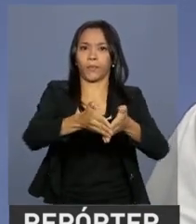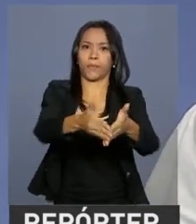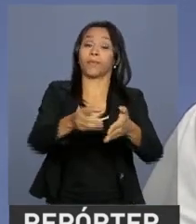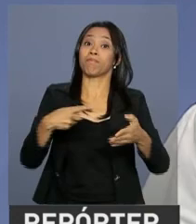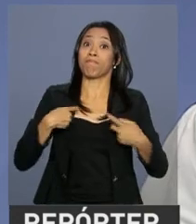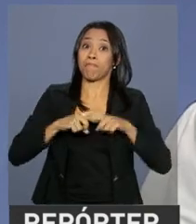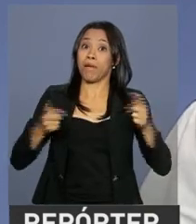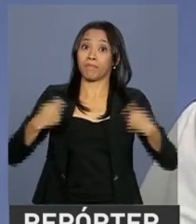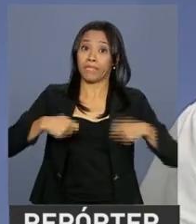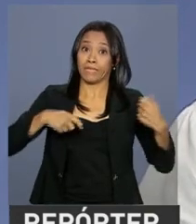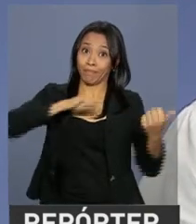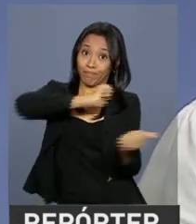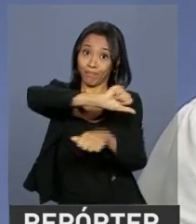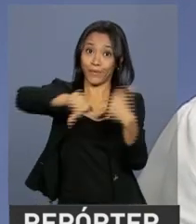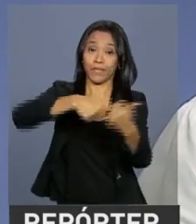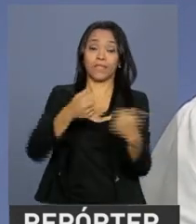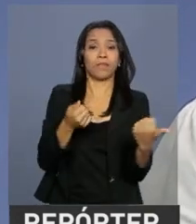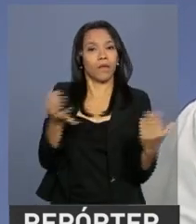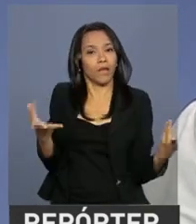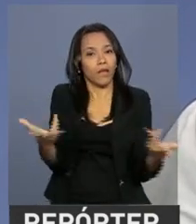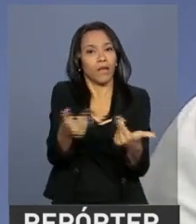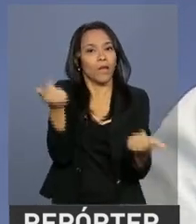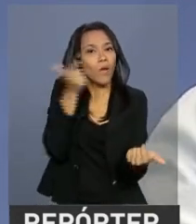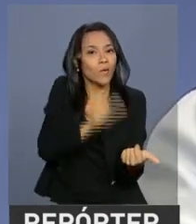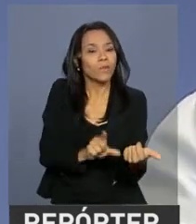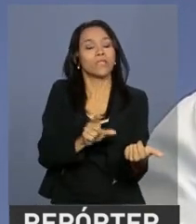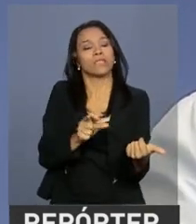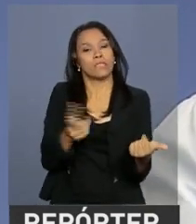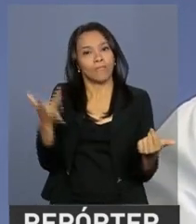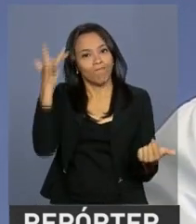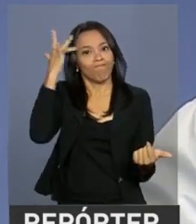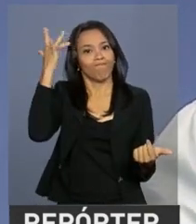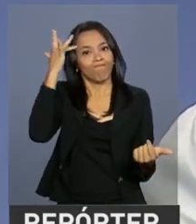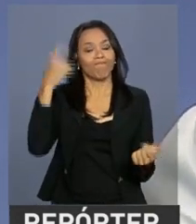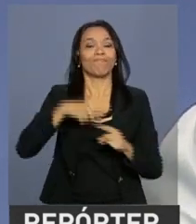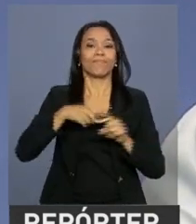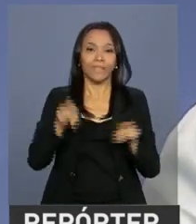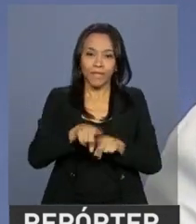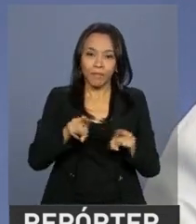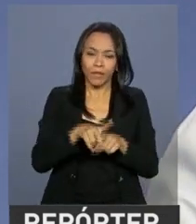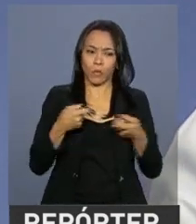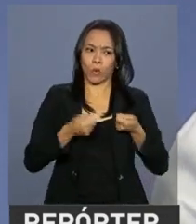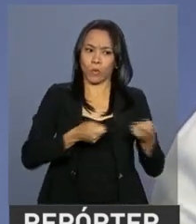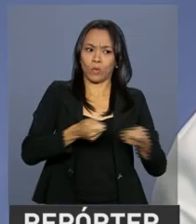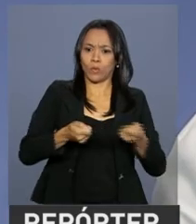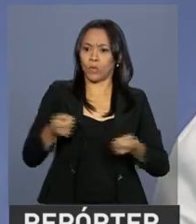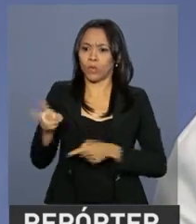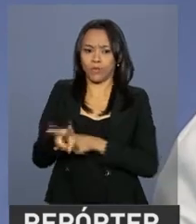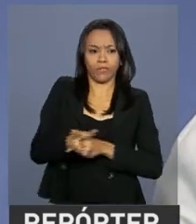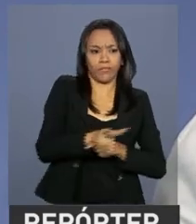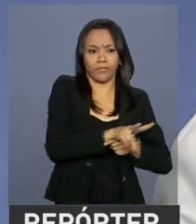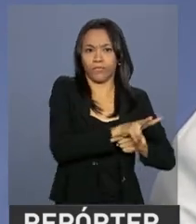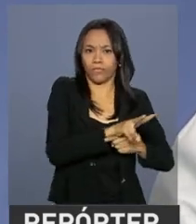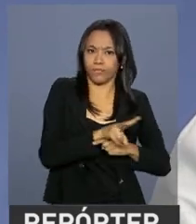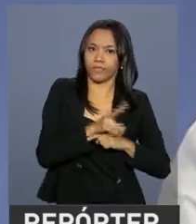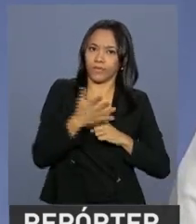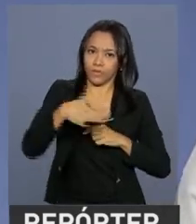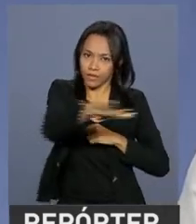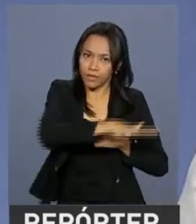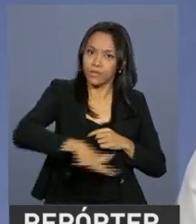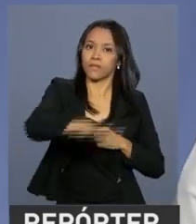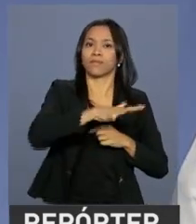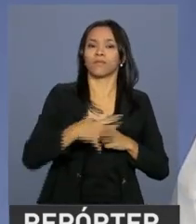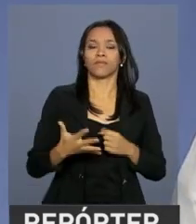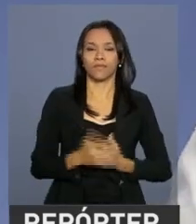mudanças para ter mais eficiência e isso também requer um controle muito mais sofisticado não encontrou